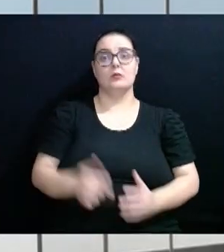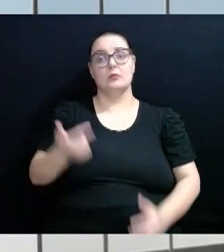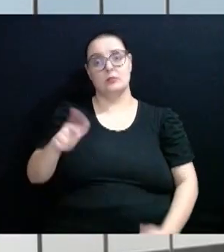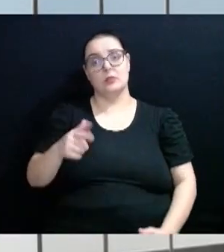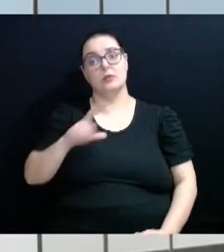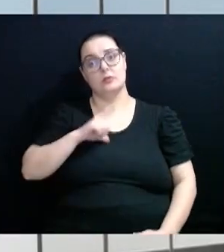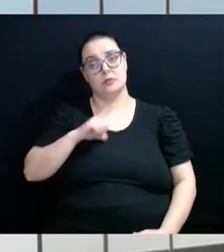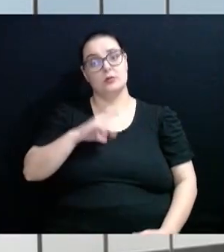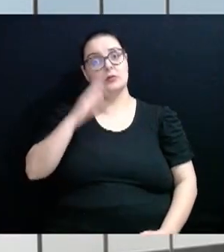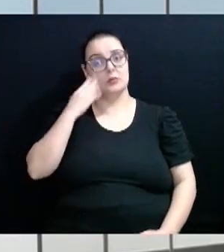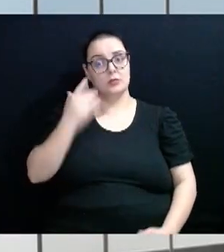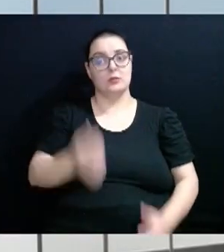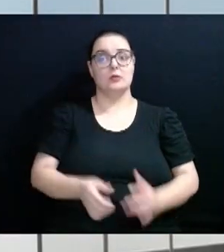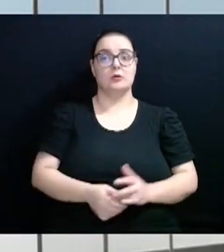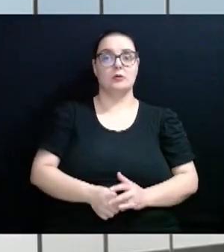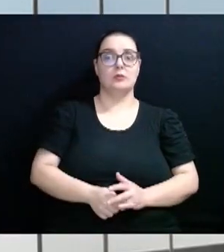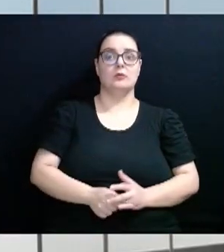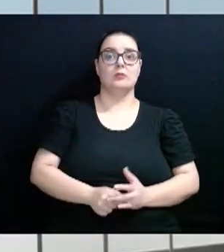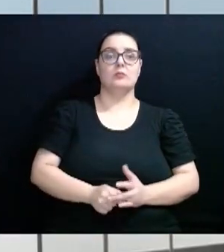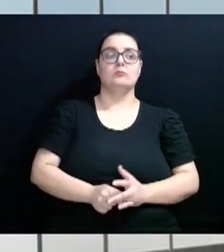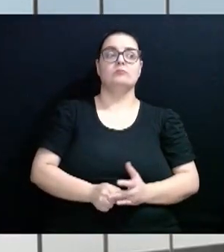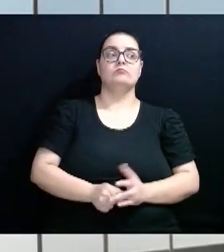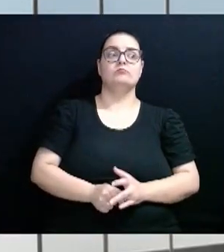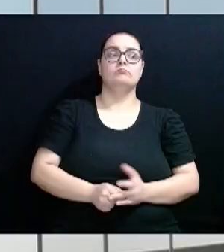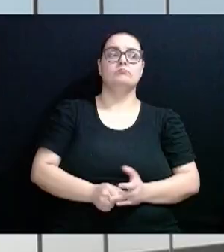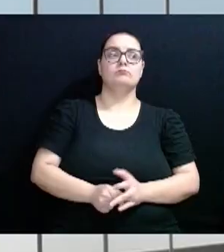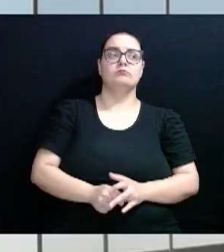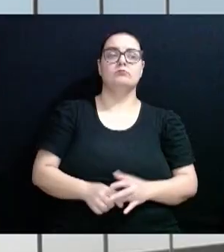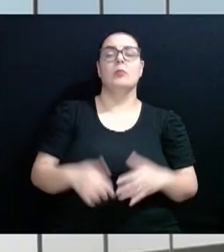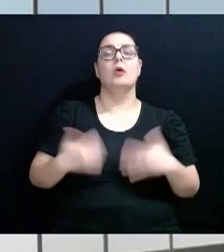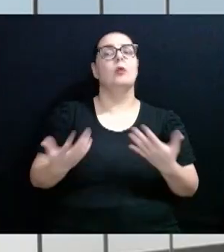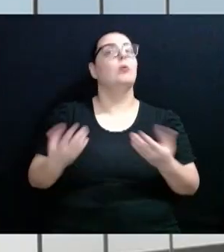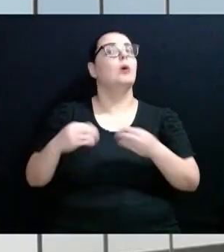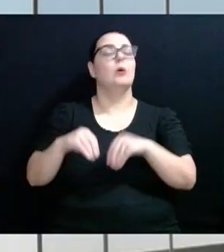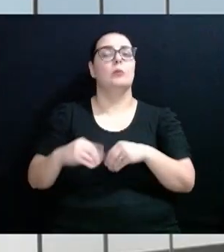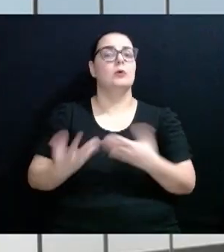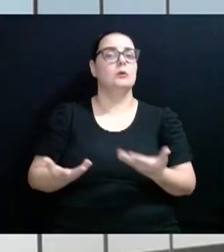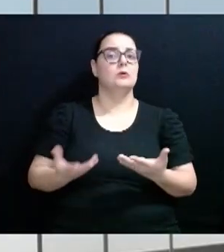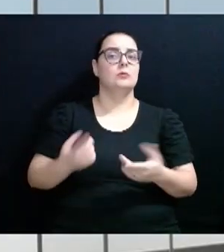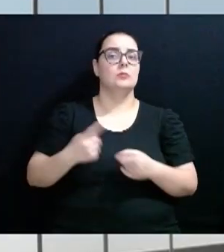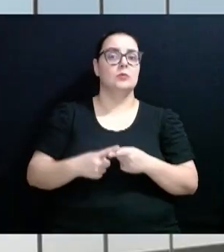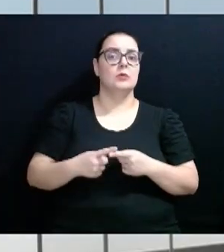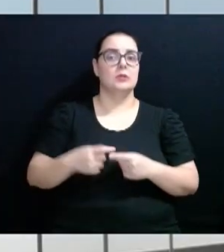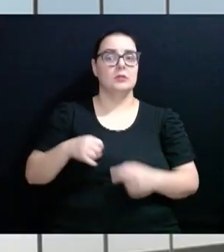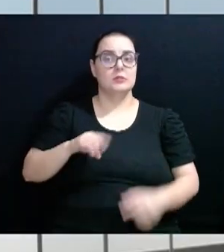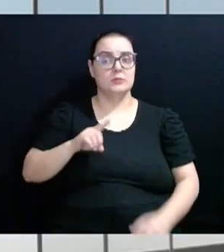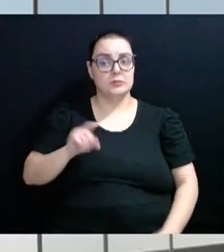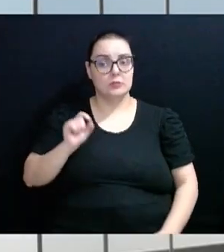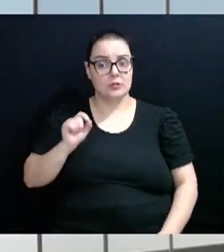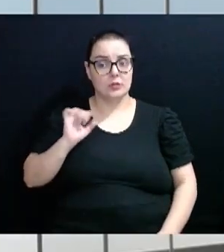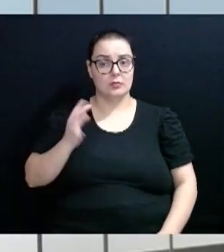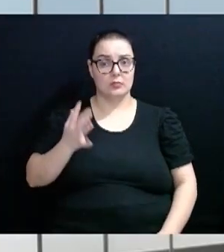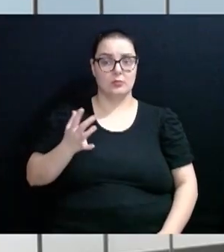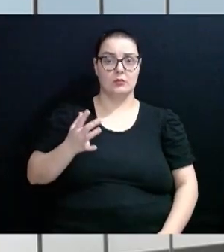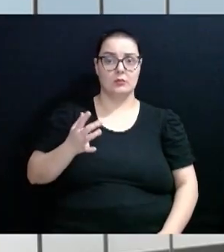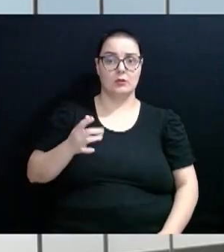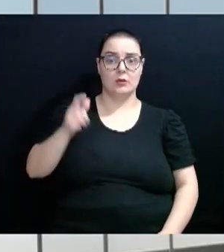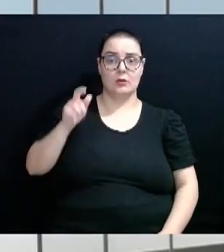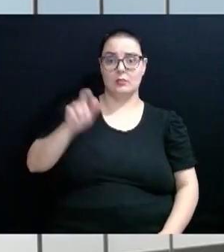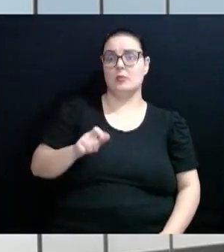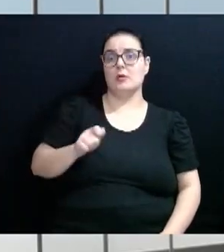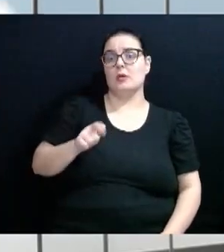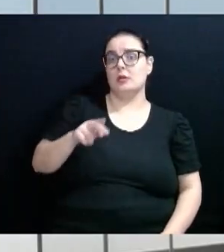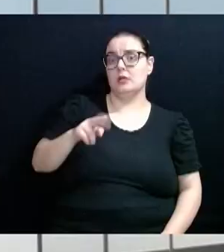saber qual é o dano, porque senão eu acabo transformando, né, o agredido em um